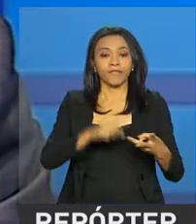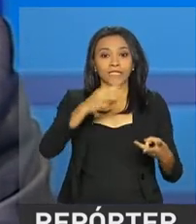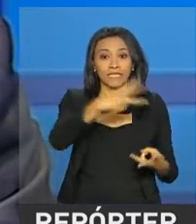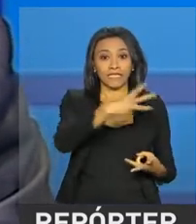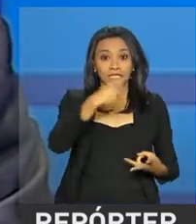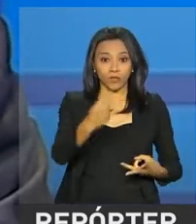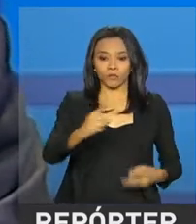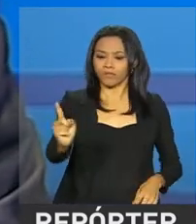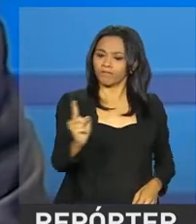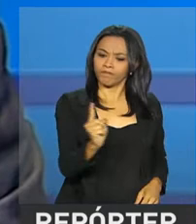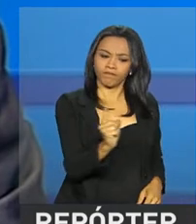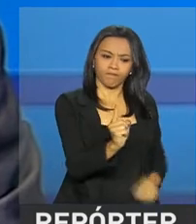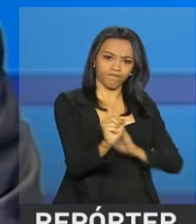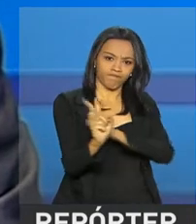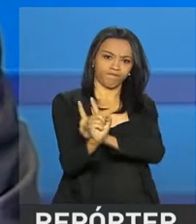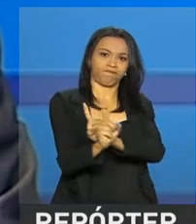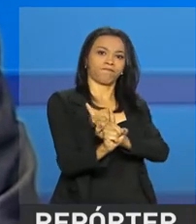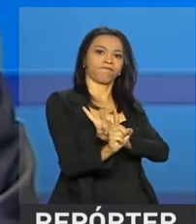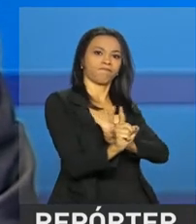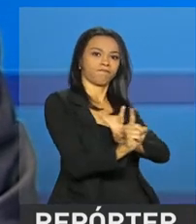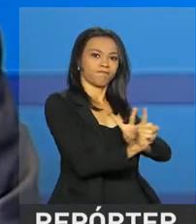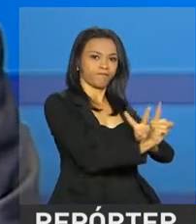condução coercitiva.